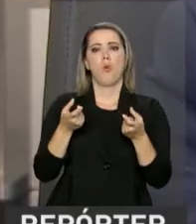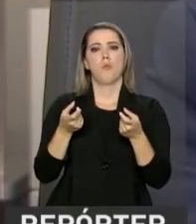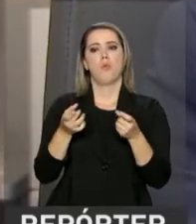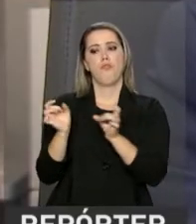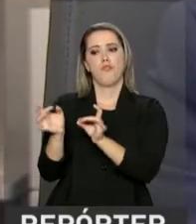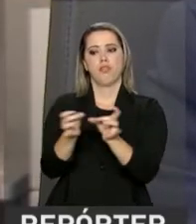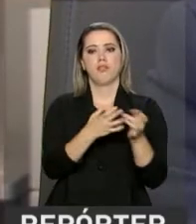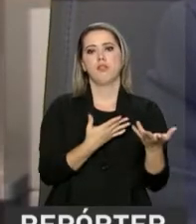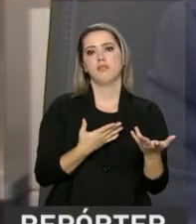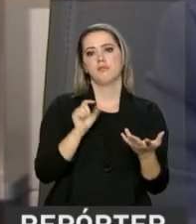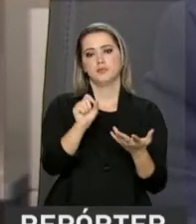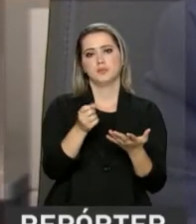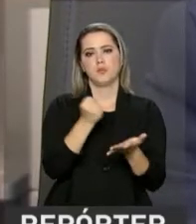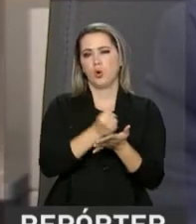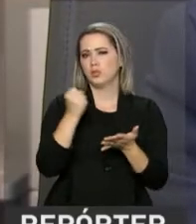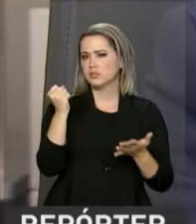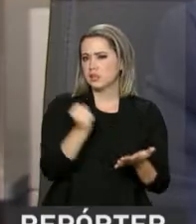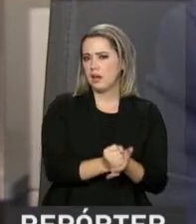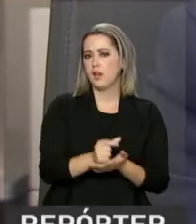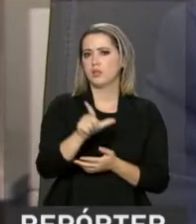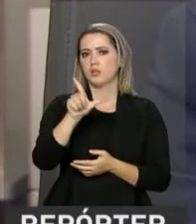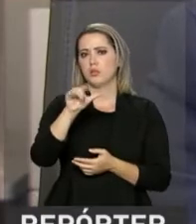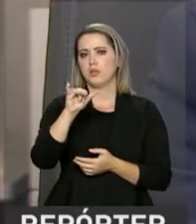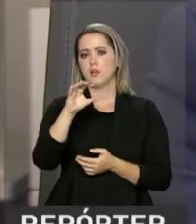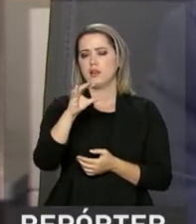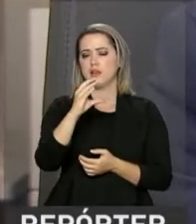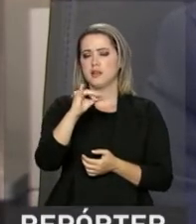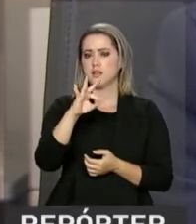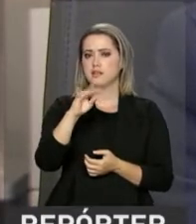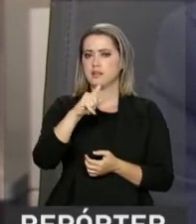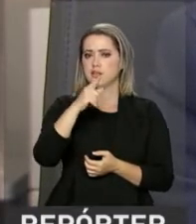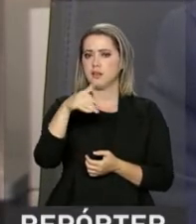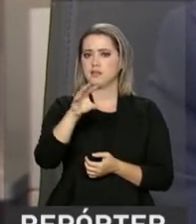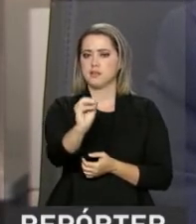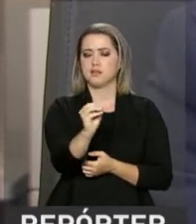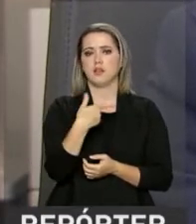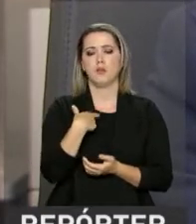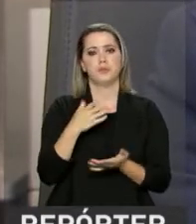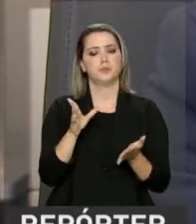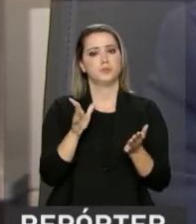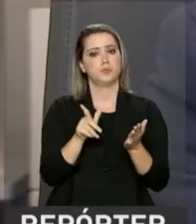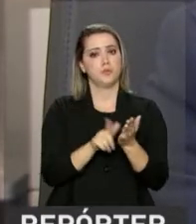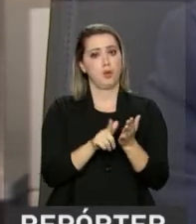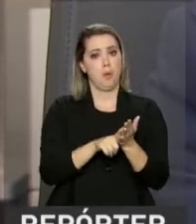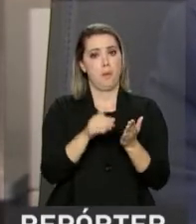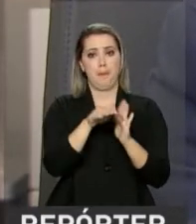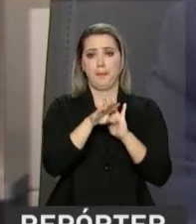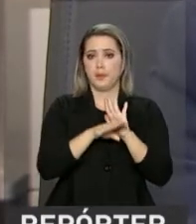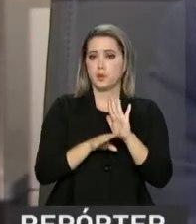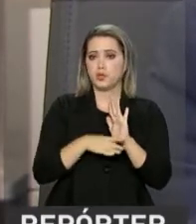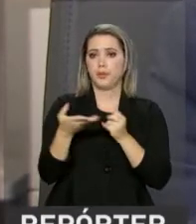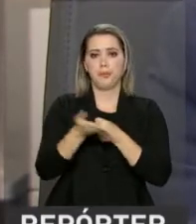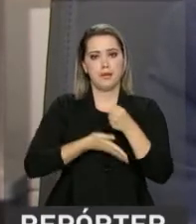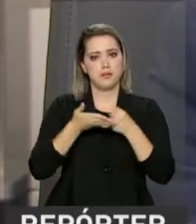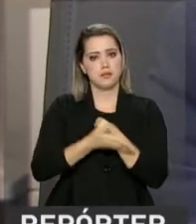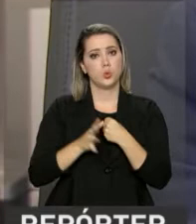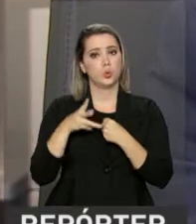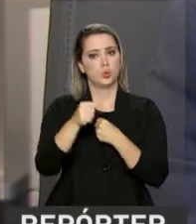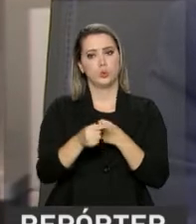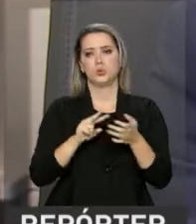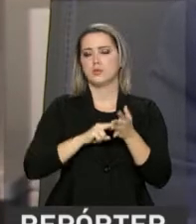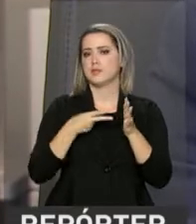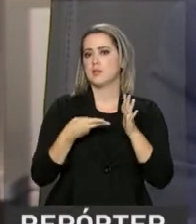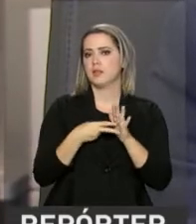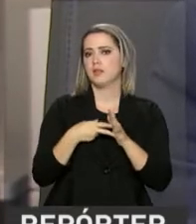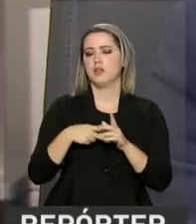editais de licitação minutas de contrato termos de referência projetos básicos tudo isso significa